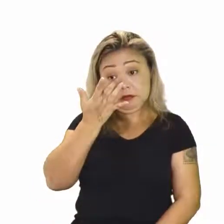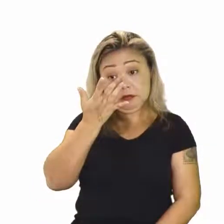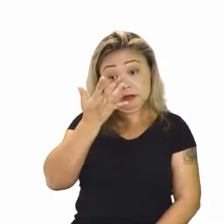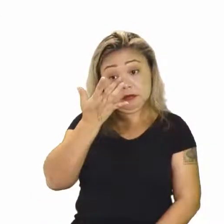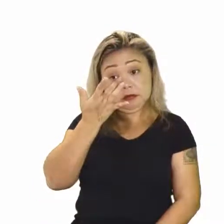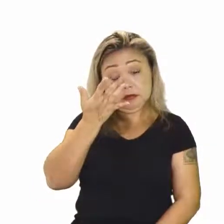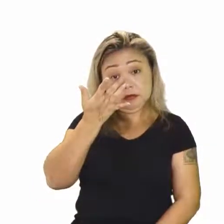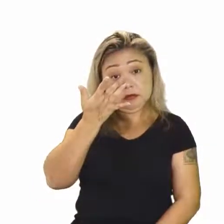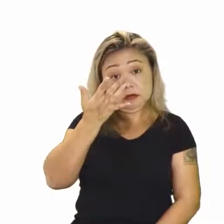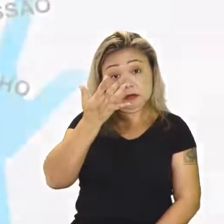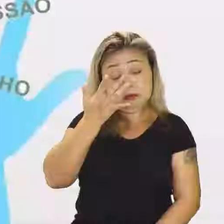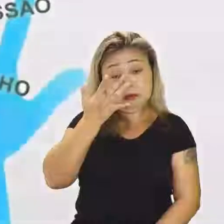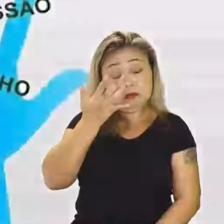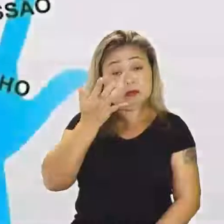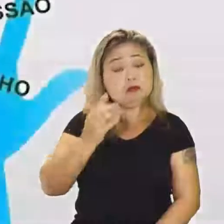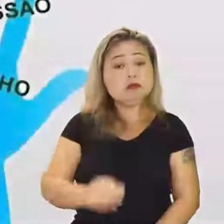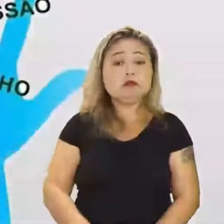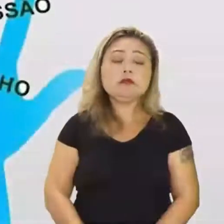Pessoal,